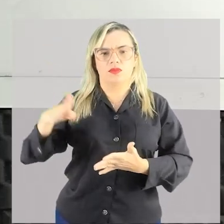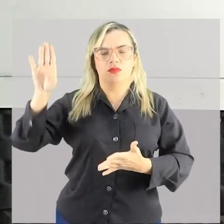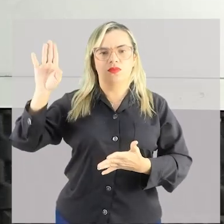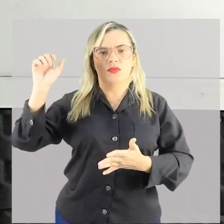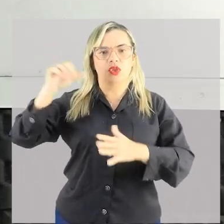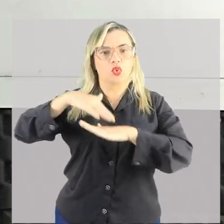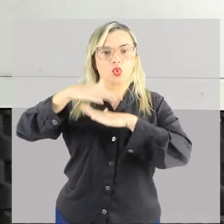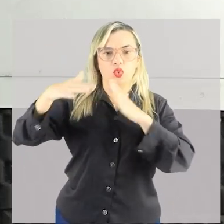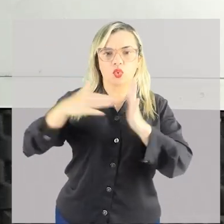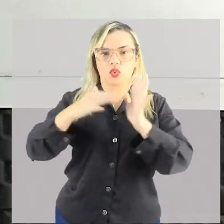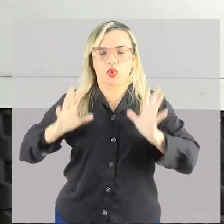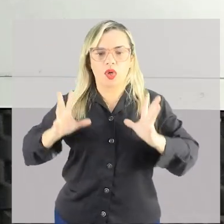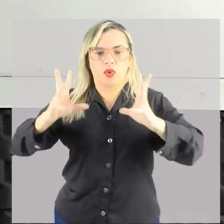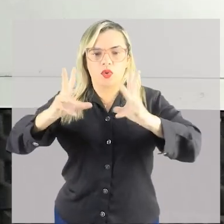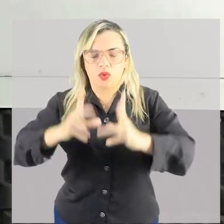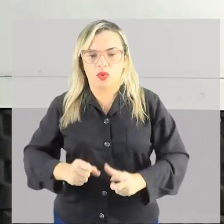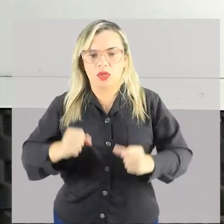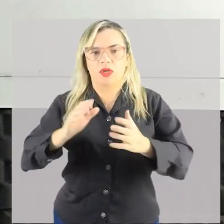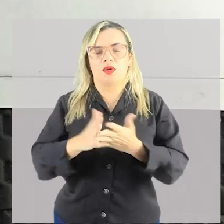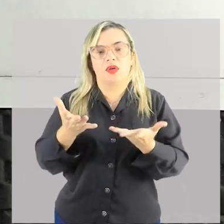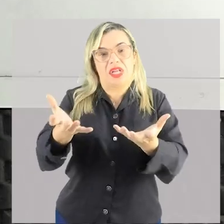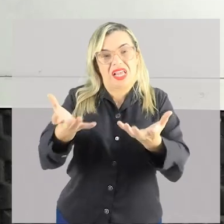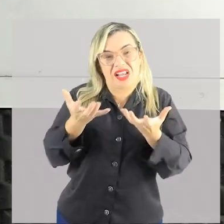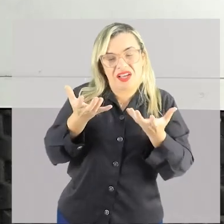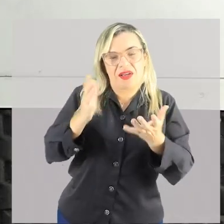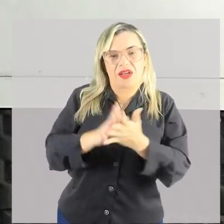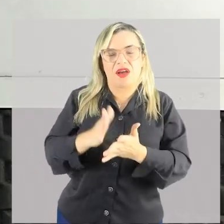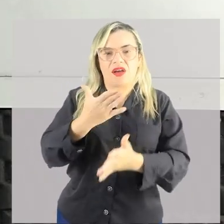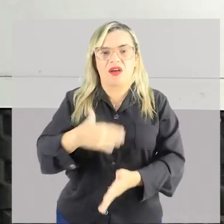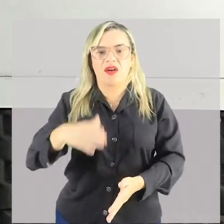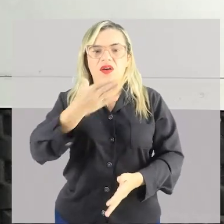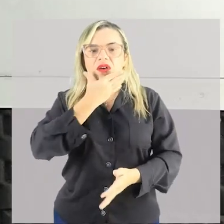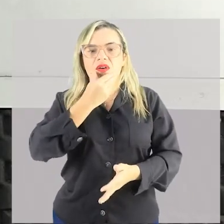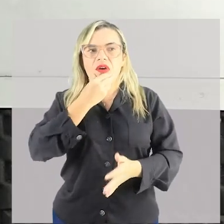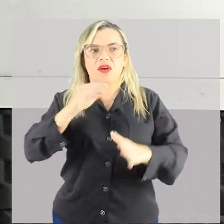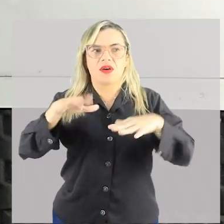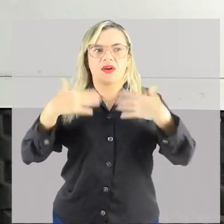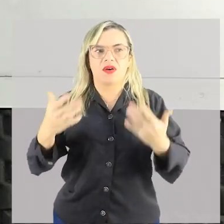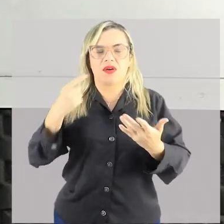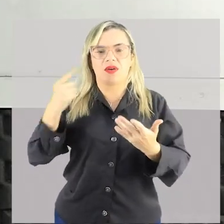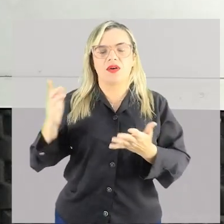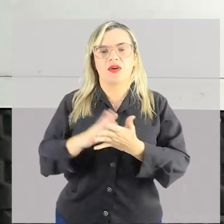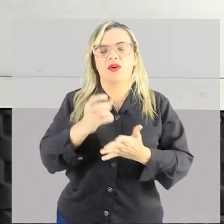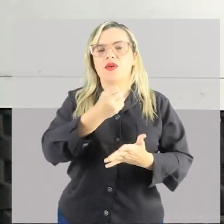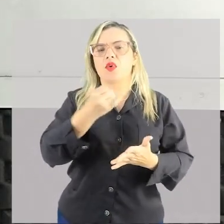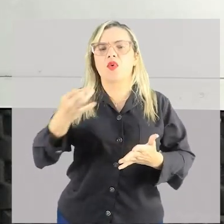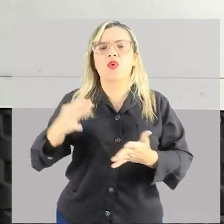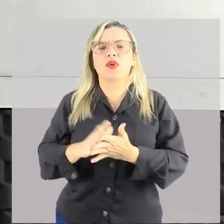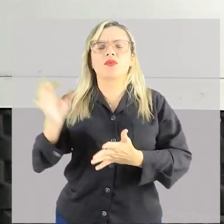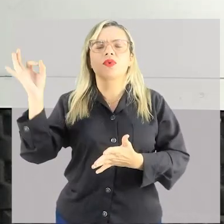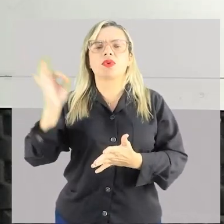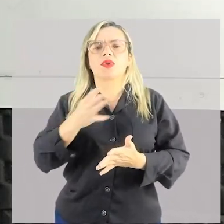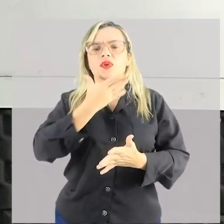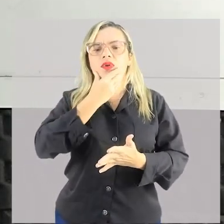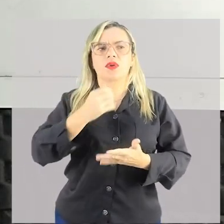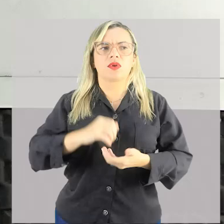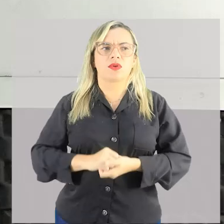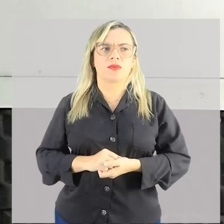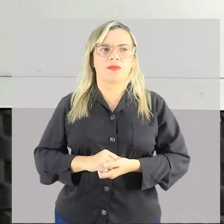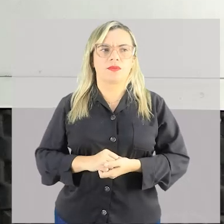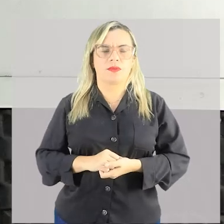que que ele quer que seja um homem doas apoiadores do candidato a quantos por Cent são homens